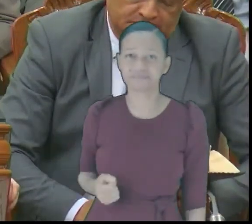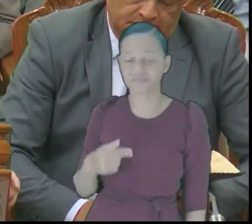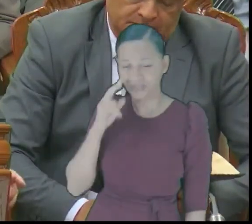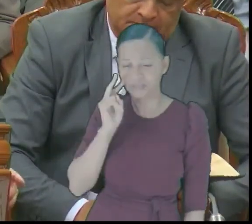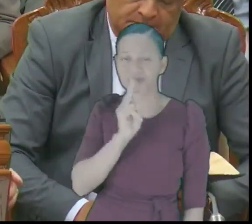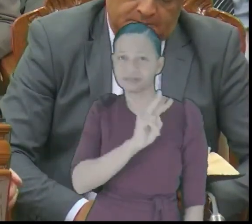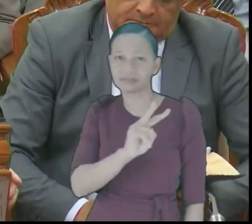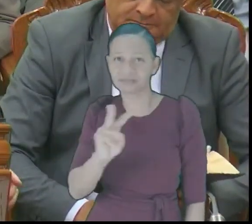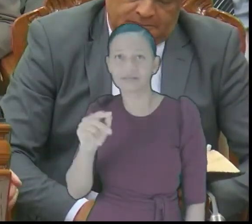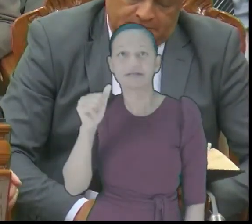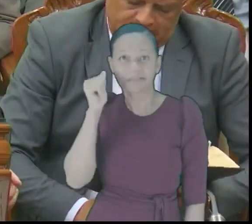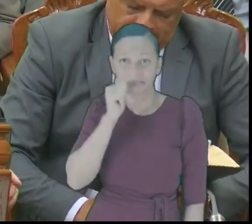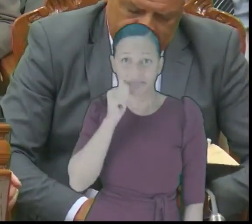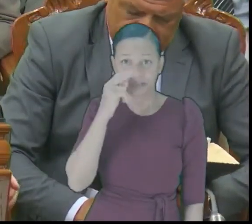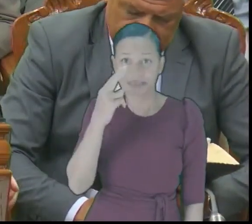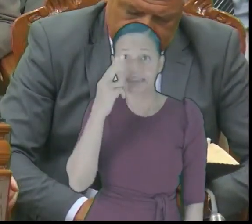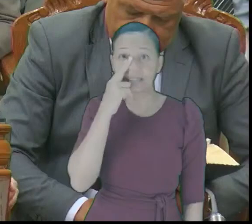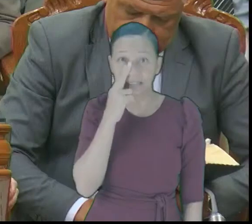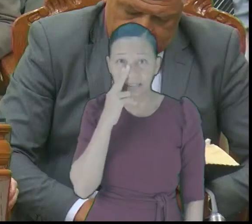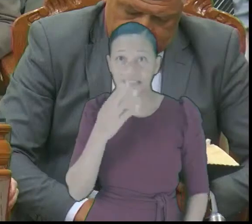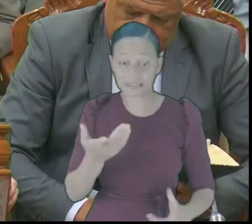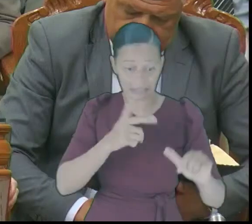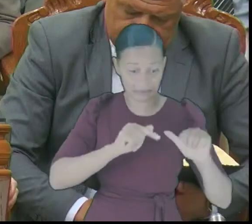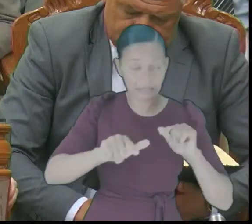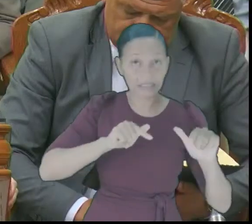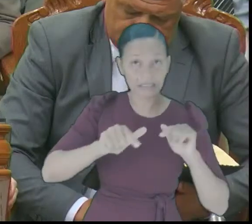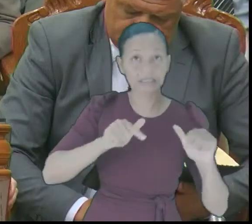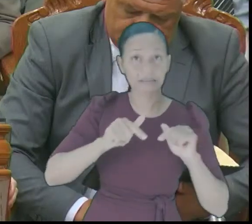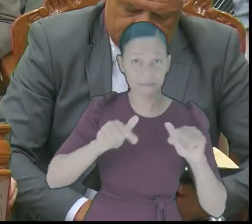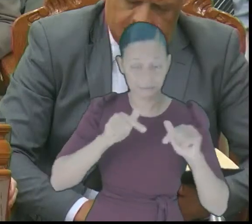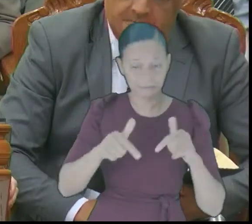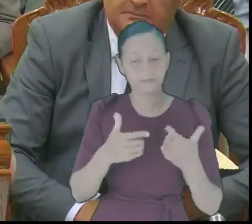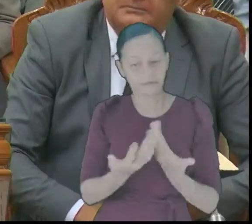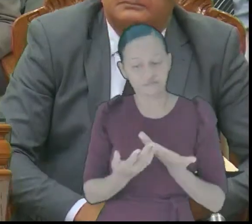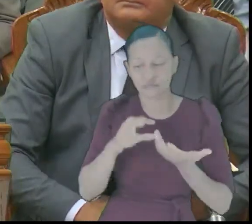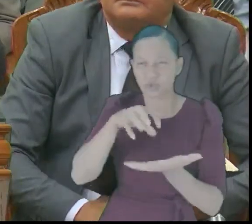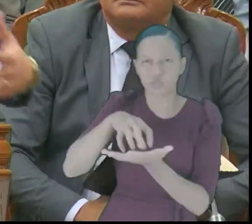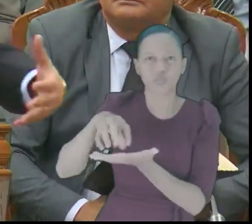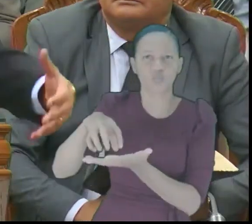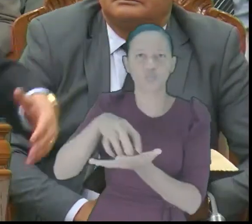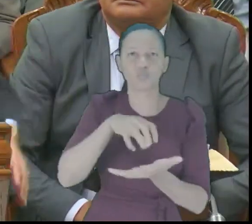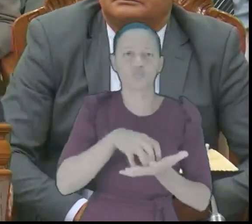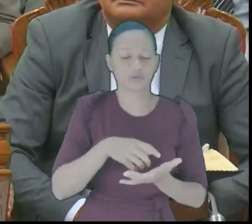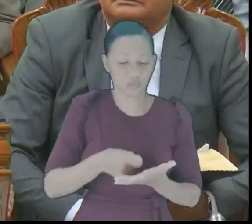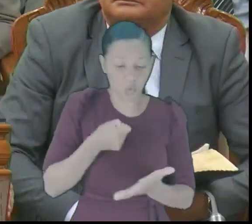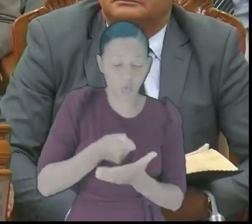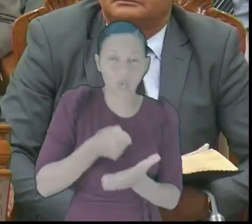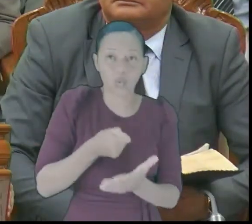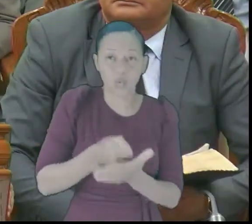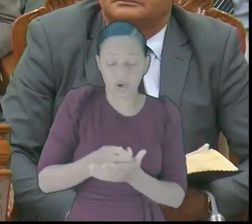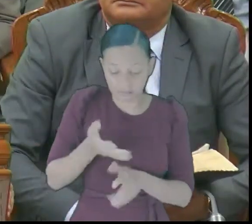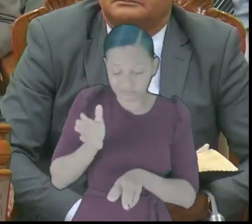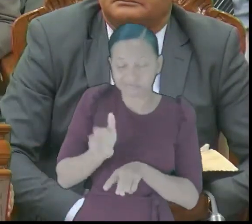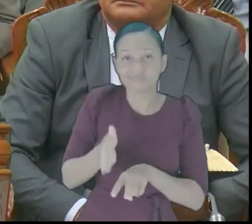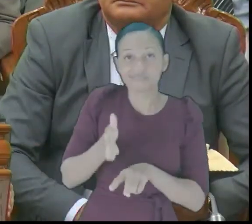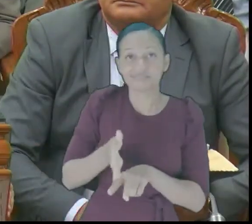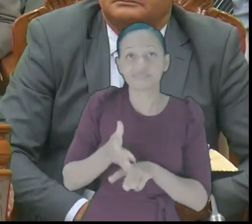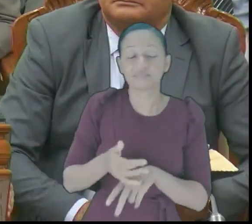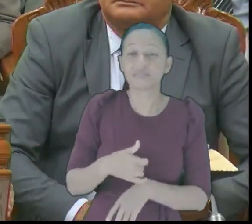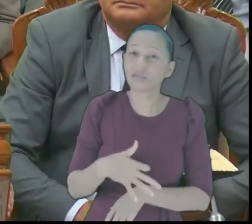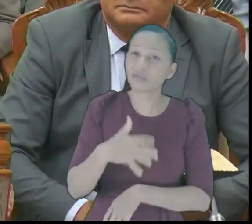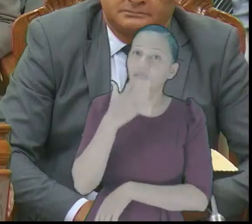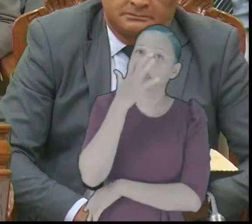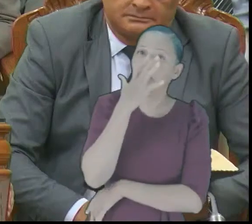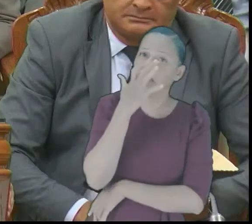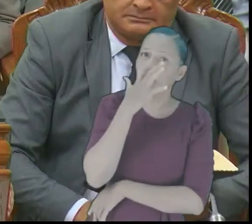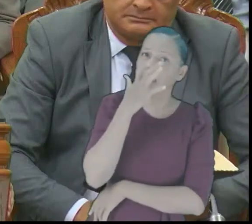Eu vejo irmãs crentes, graças a Deus tem irmãs crentes que elas trabalham nos seus... E às vezes o trabalho exige uma calça comprida. E eu fico encantado